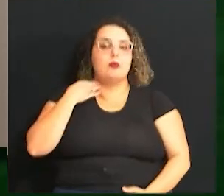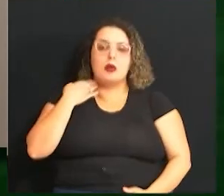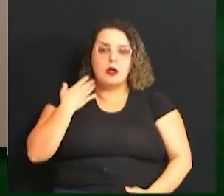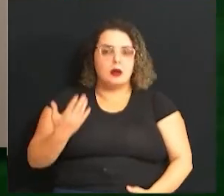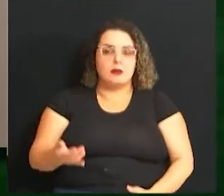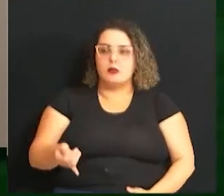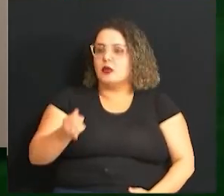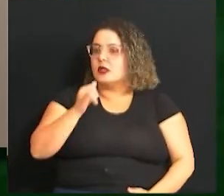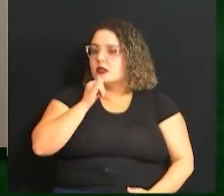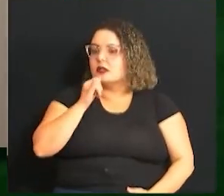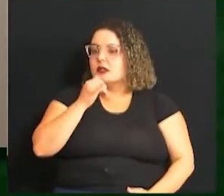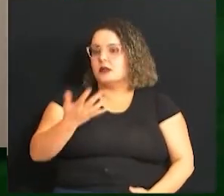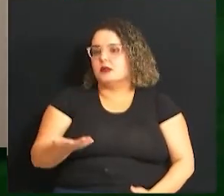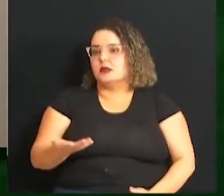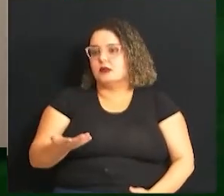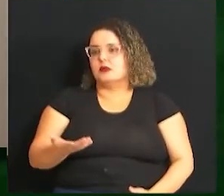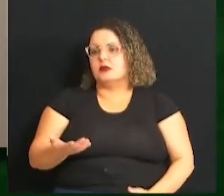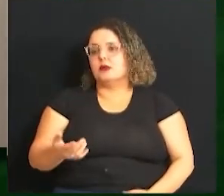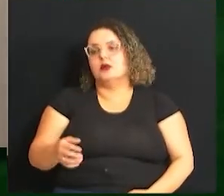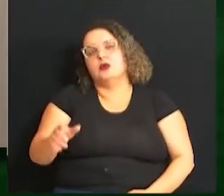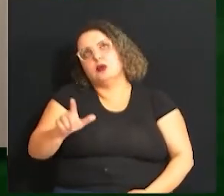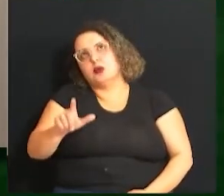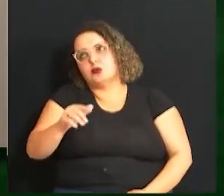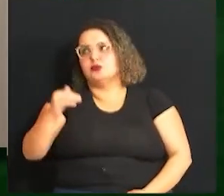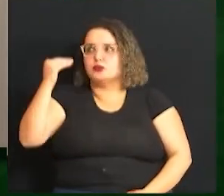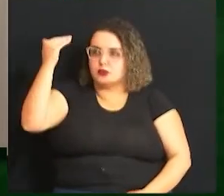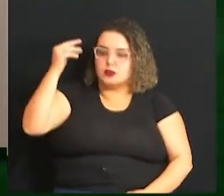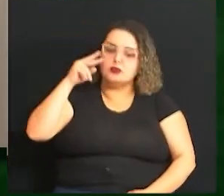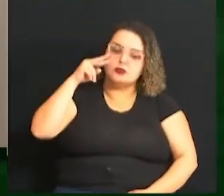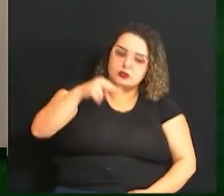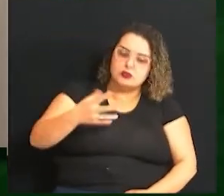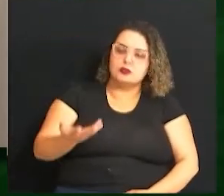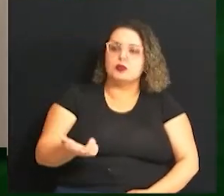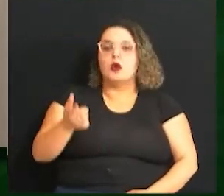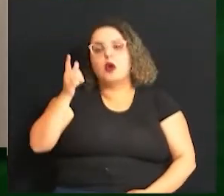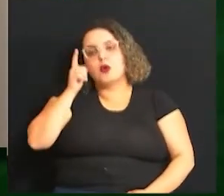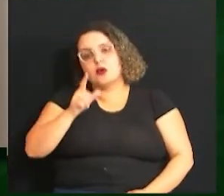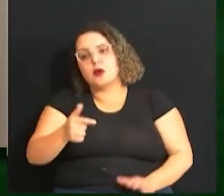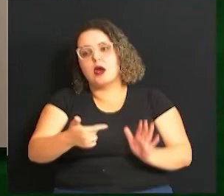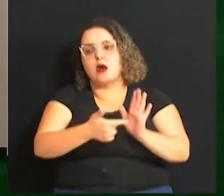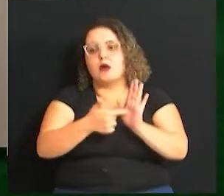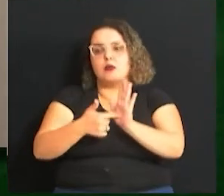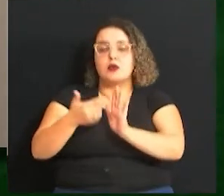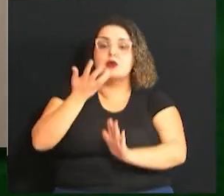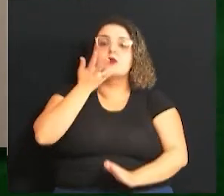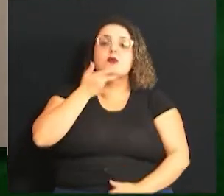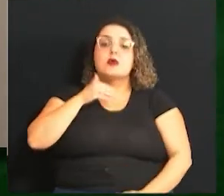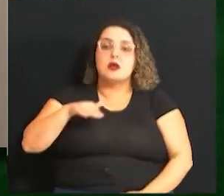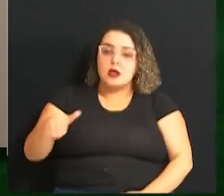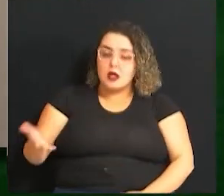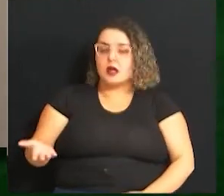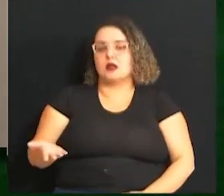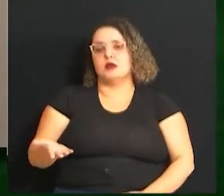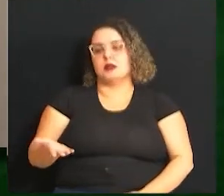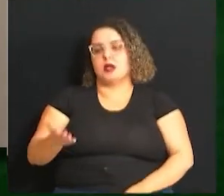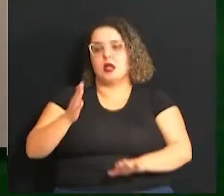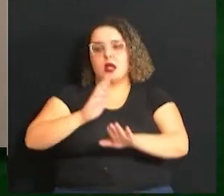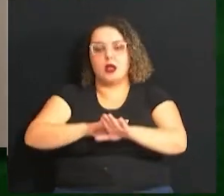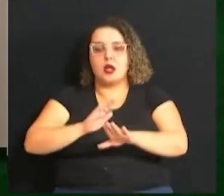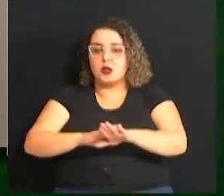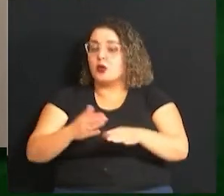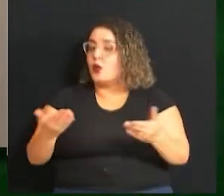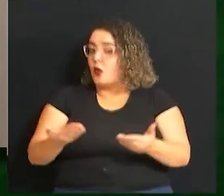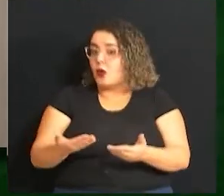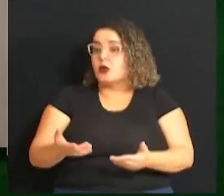conta bancária, por exemplo, lógico que sob a supervisão do adulto. Você consegue demonstrar para a criança que